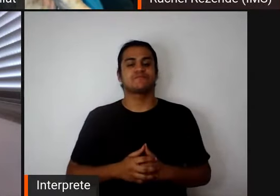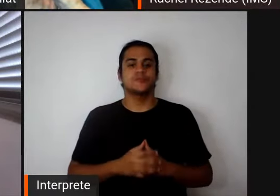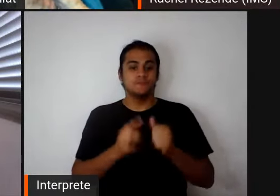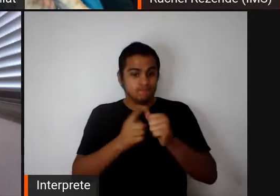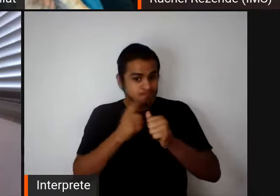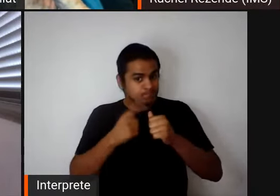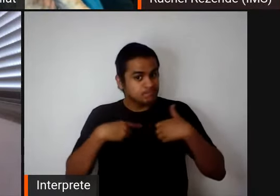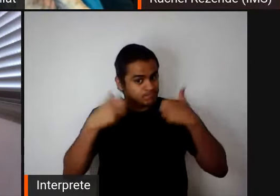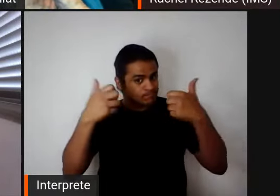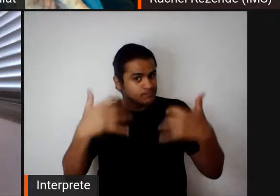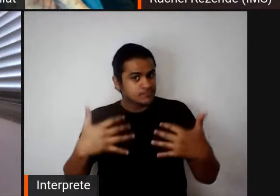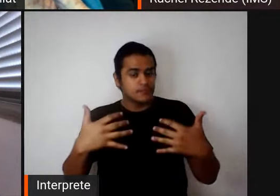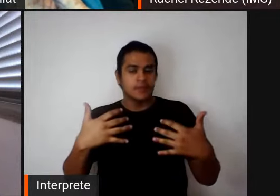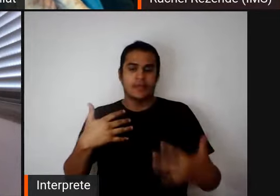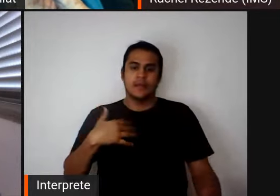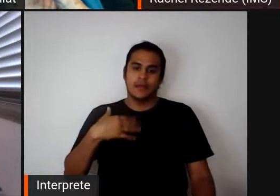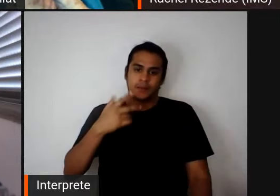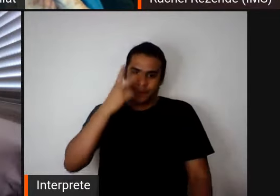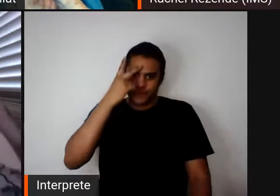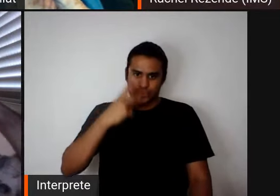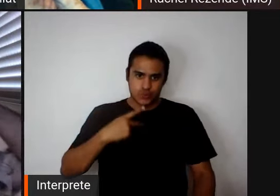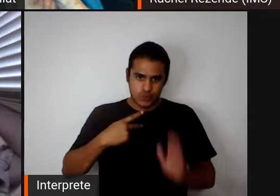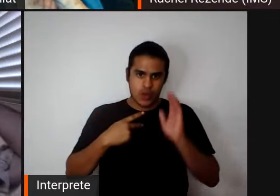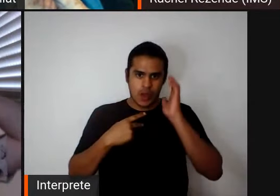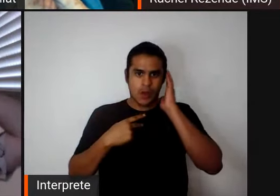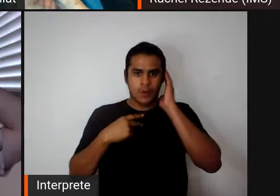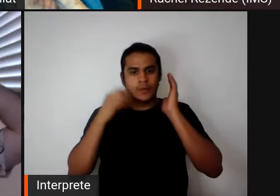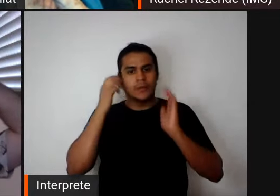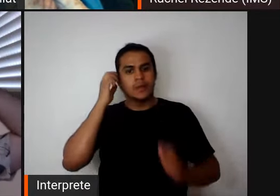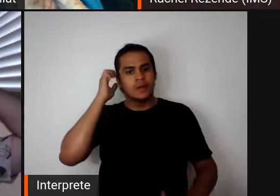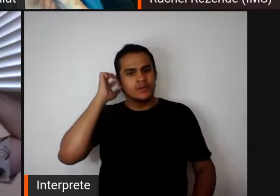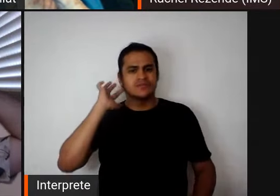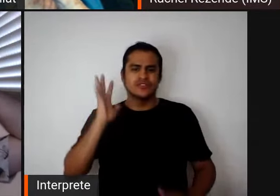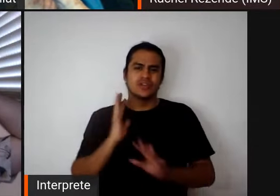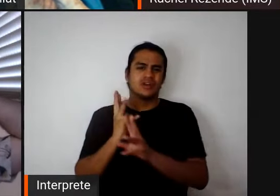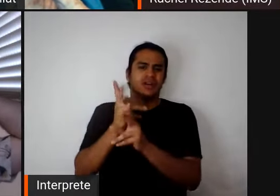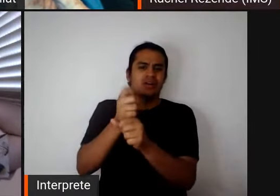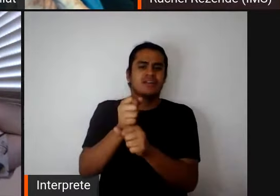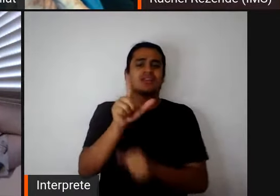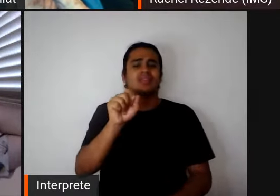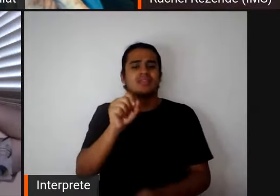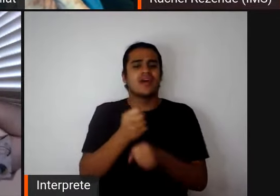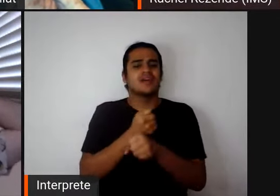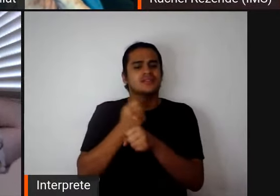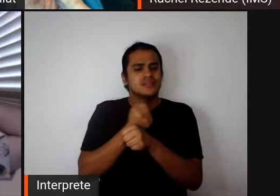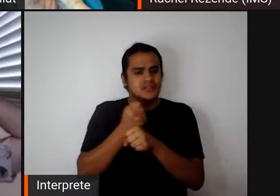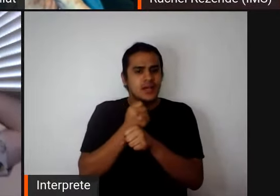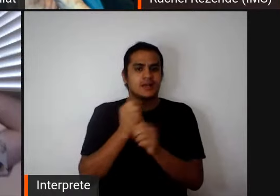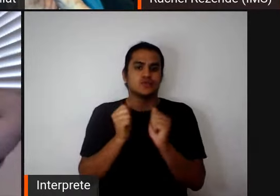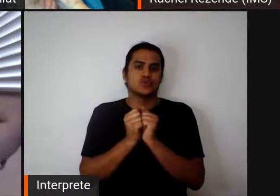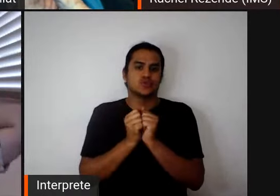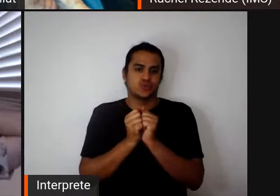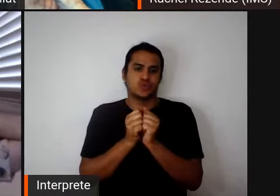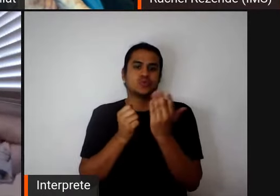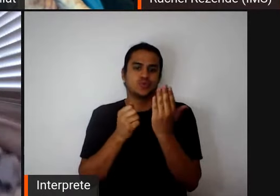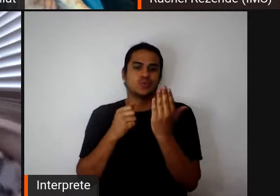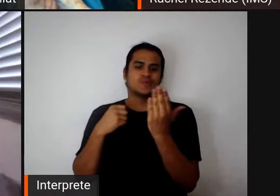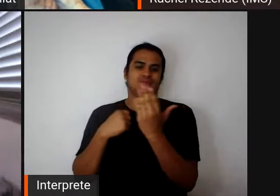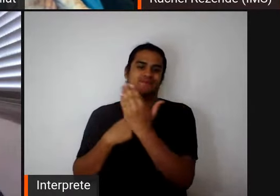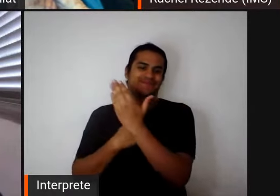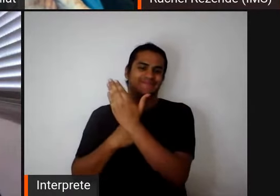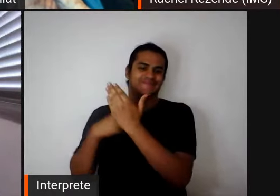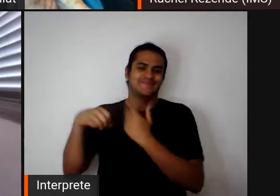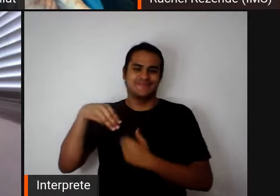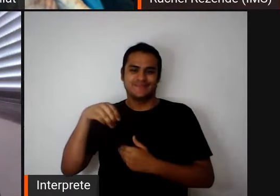mim, pessoalmente, ao longo de mais de 10 anos, né, convivendo com o Maureen, trabalhando em